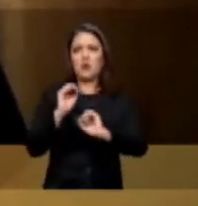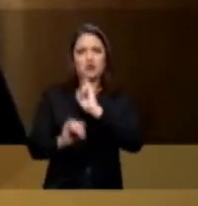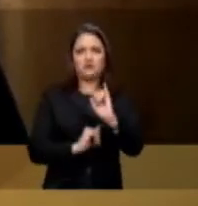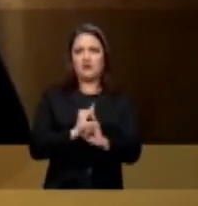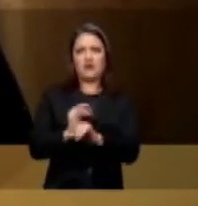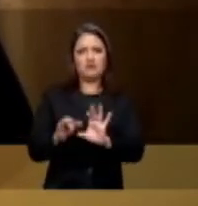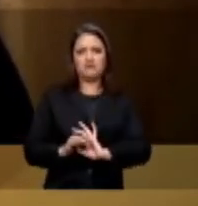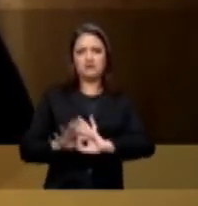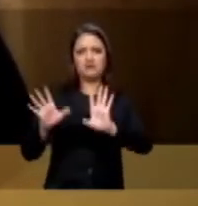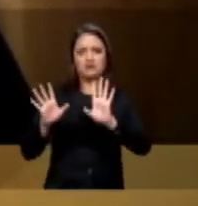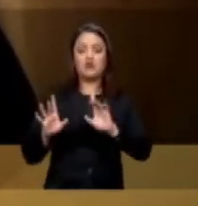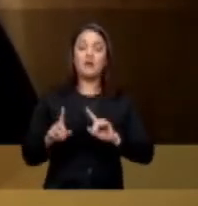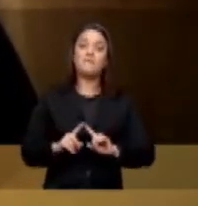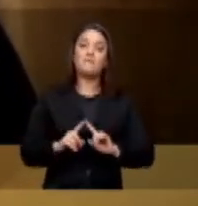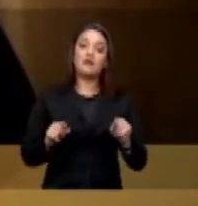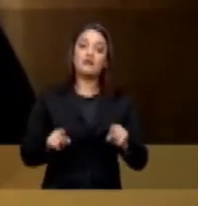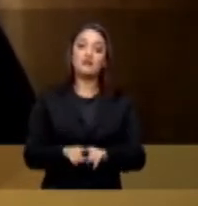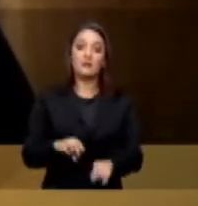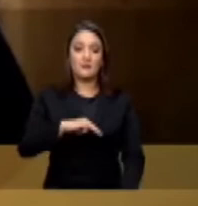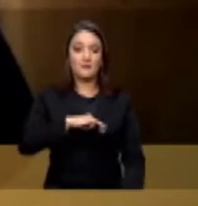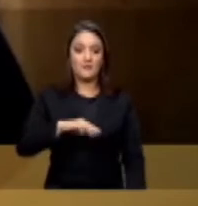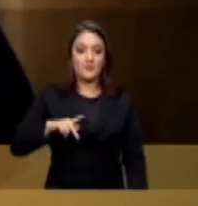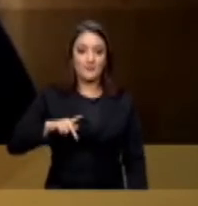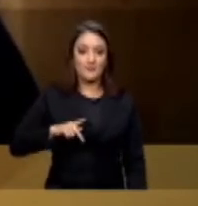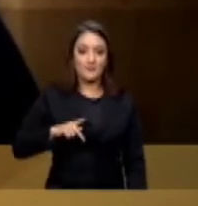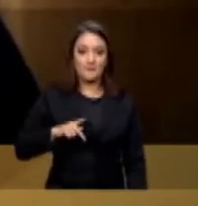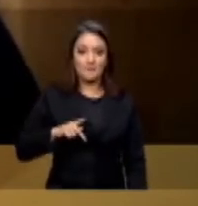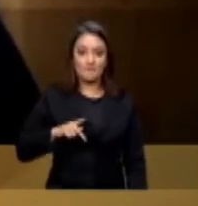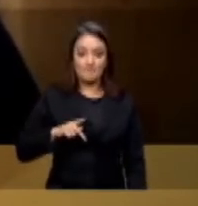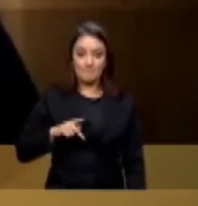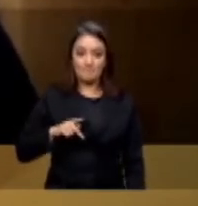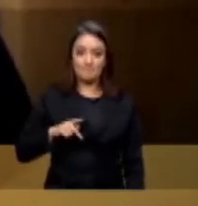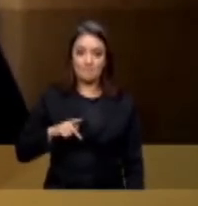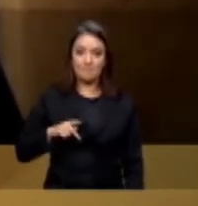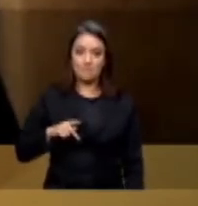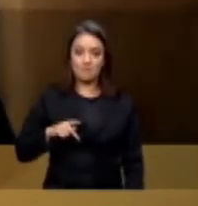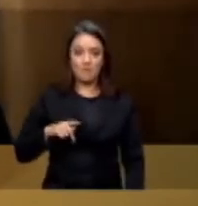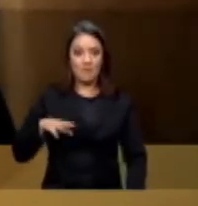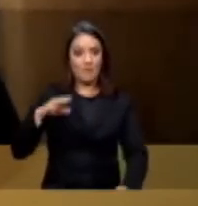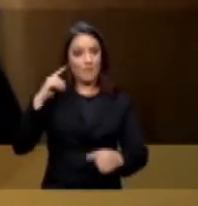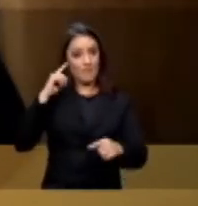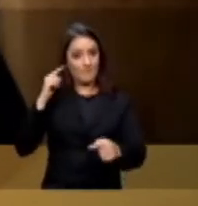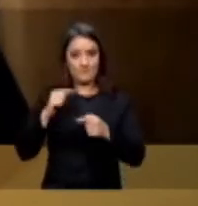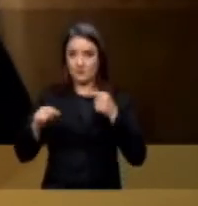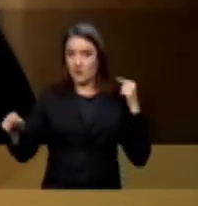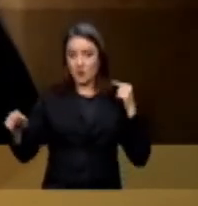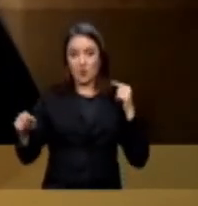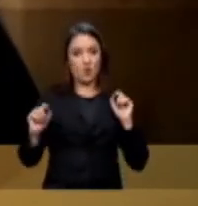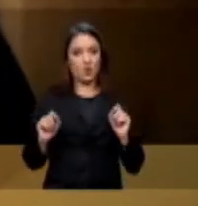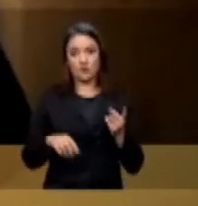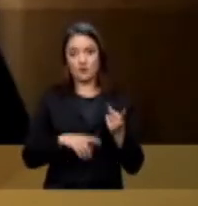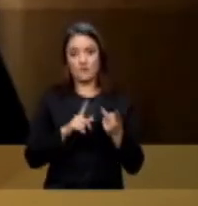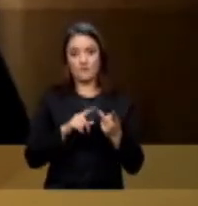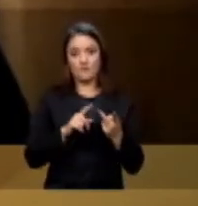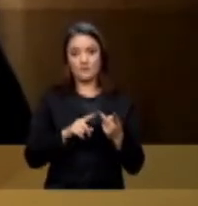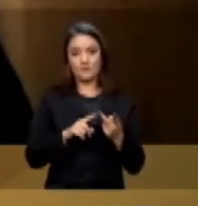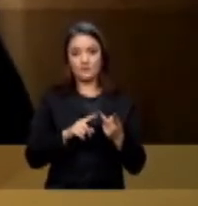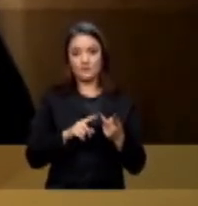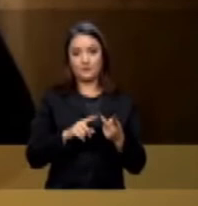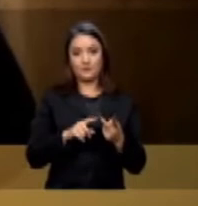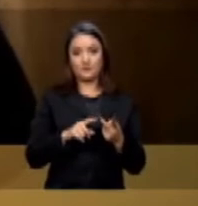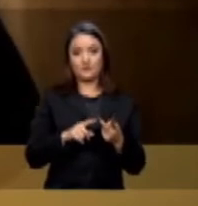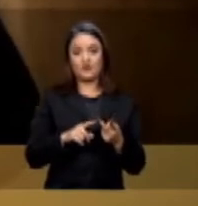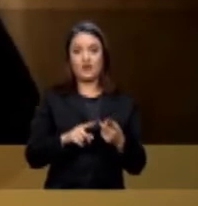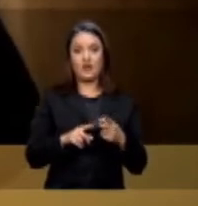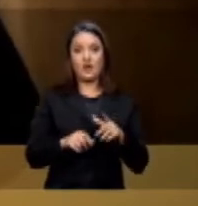permitiu. Também o Ministério Público discorda veementemente da alegação de que